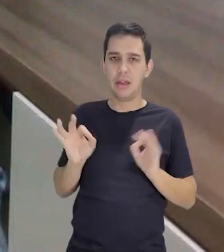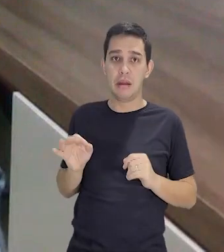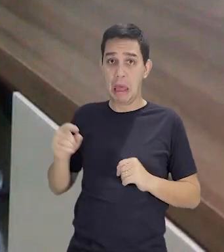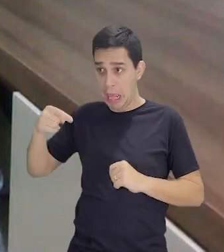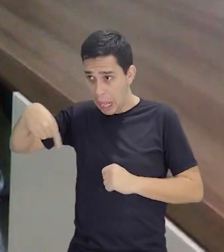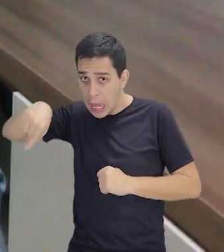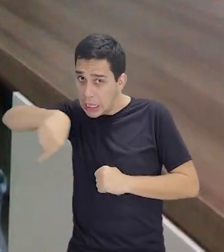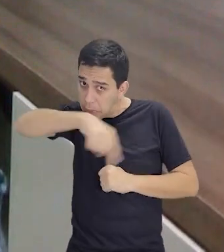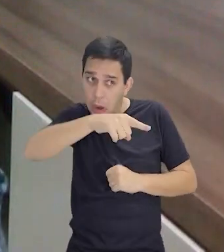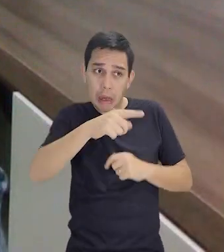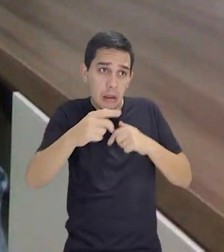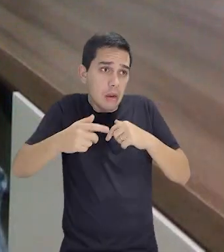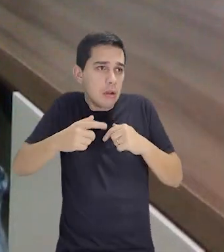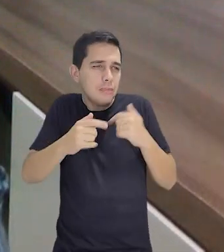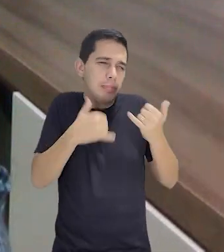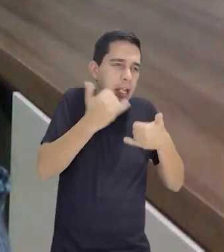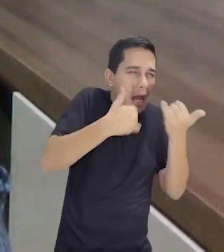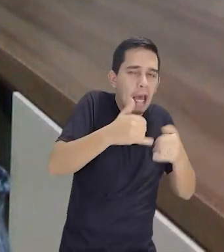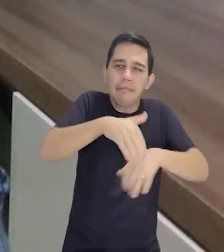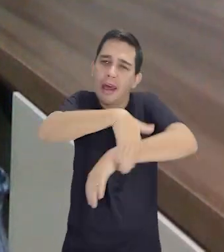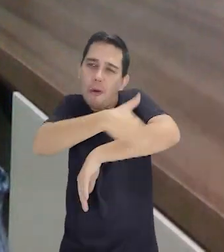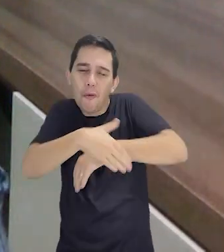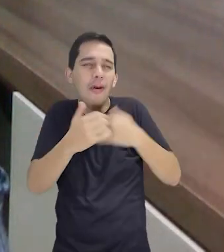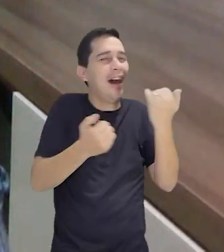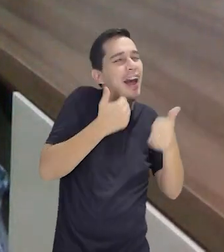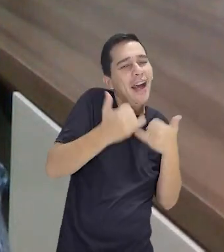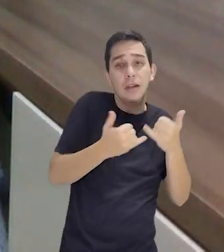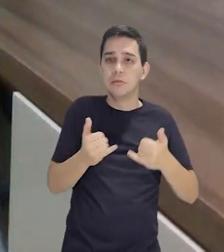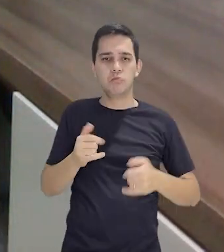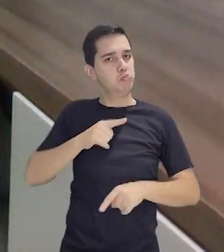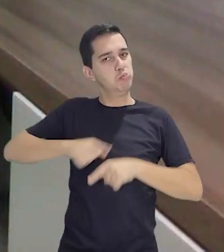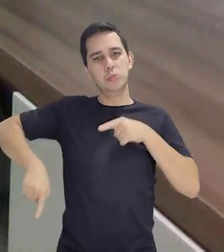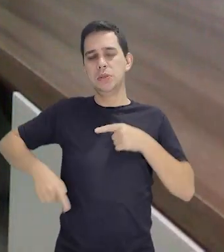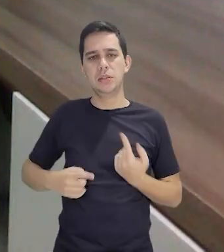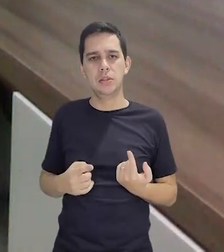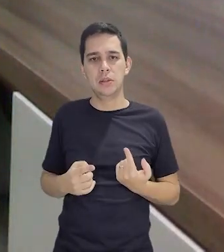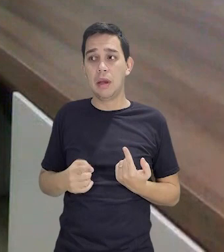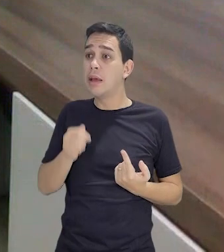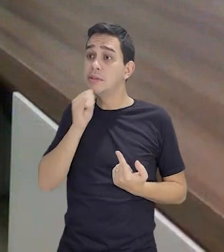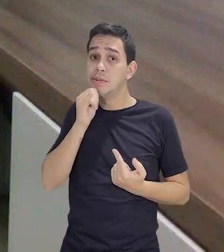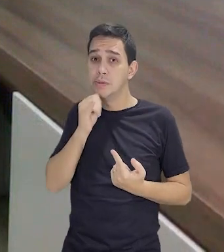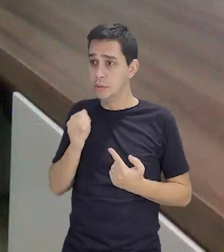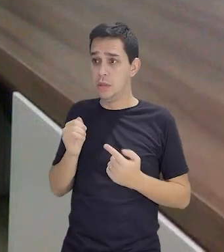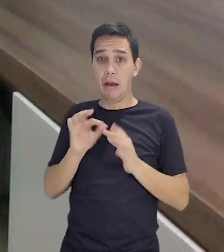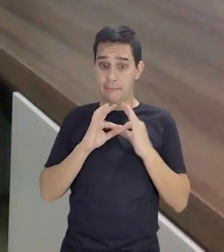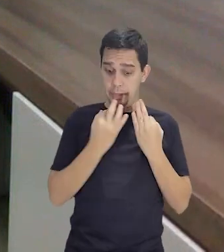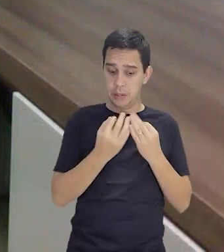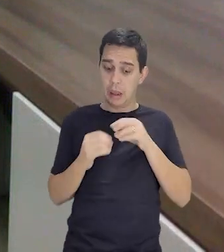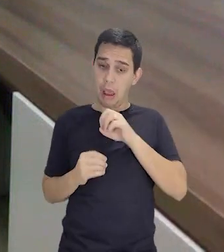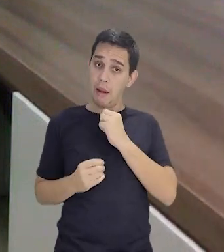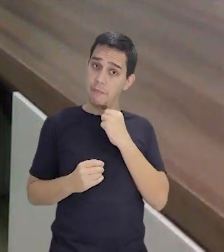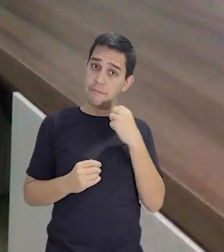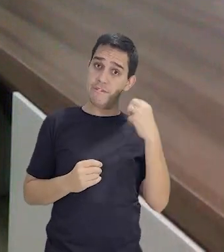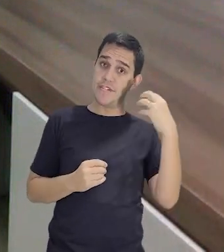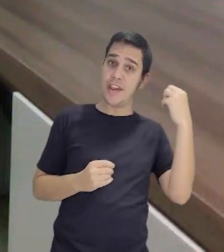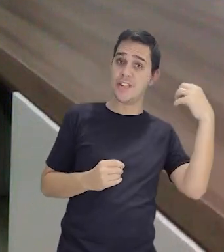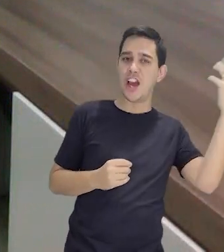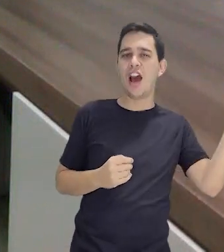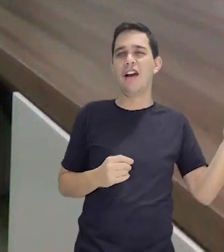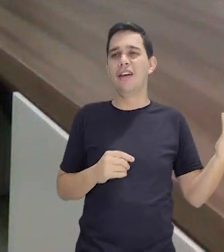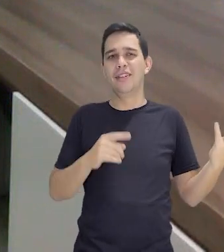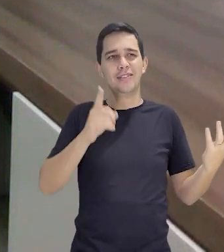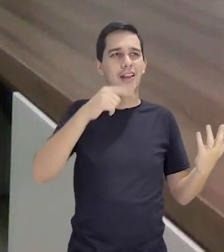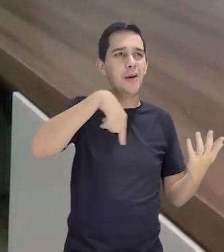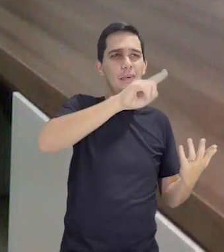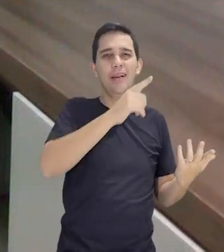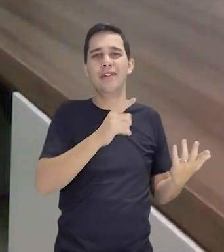uma criança do interior brinca. Ela não tinha convívio social nenhum. Quando viajava com os empregadores, era para cuidar